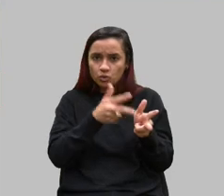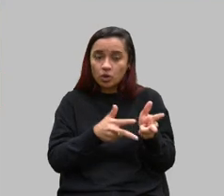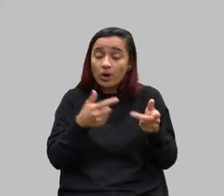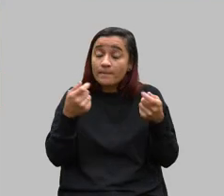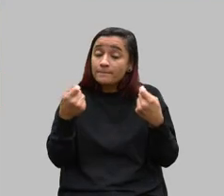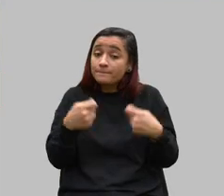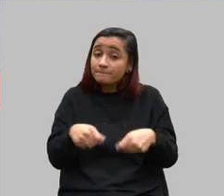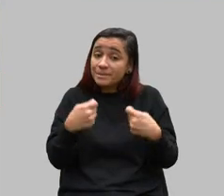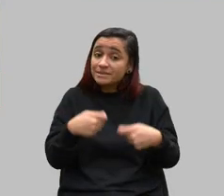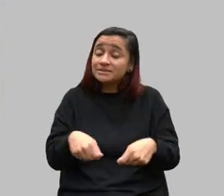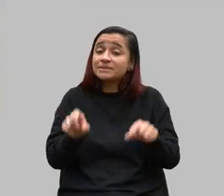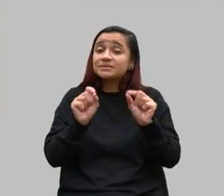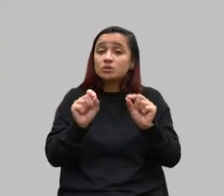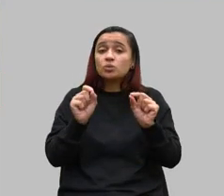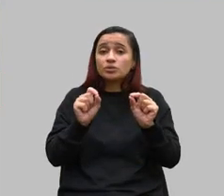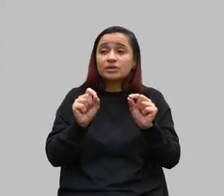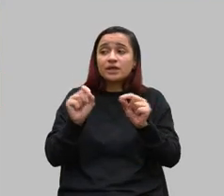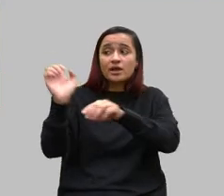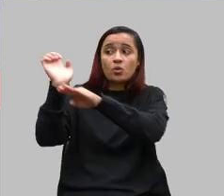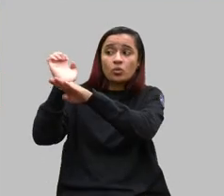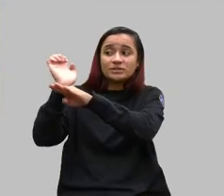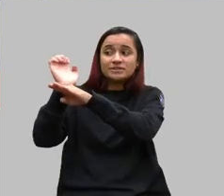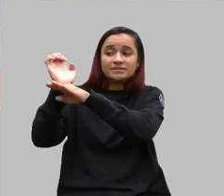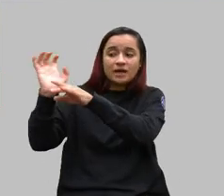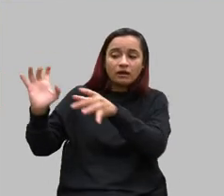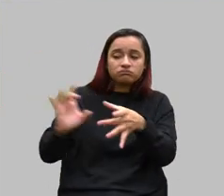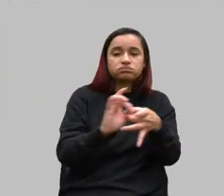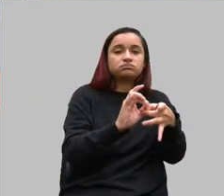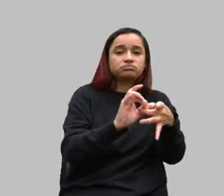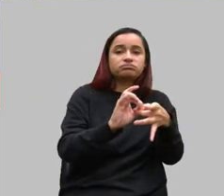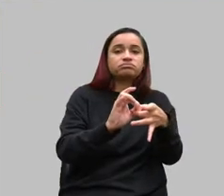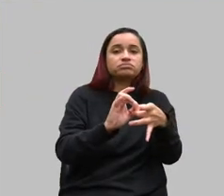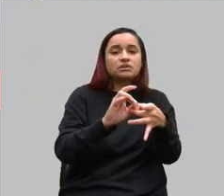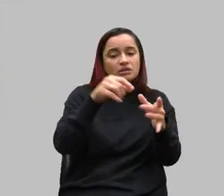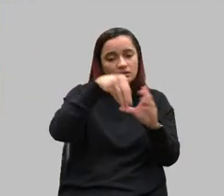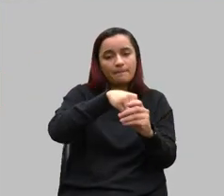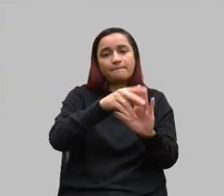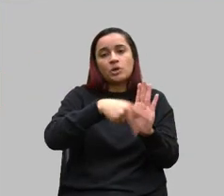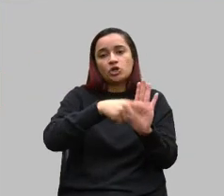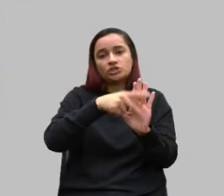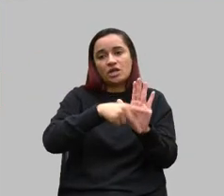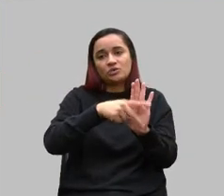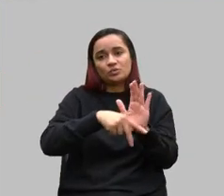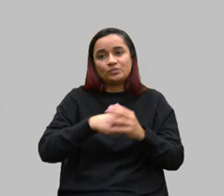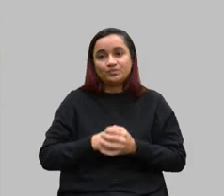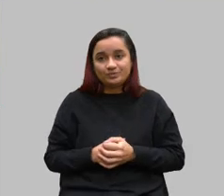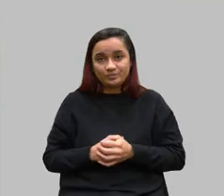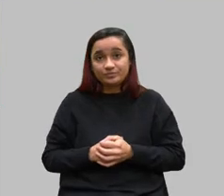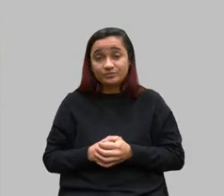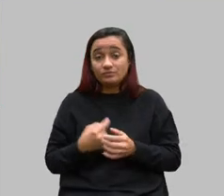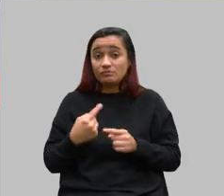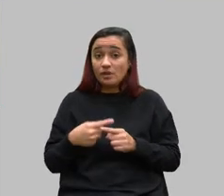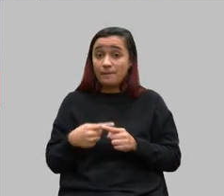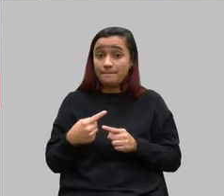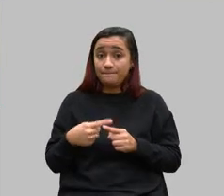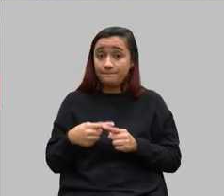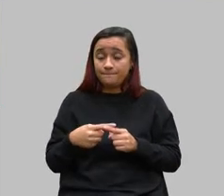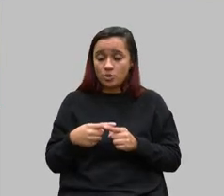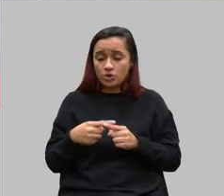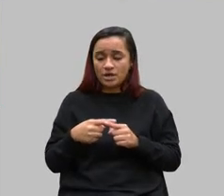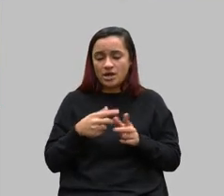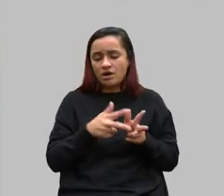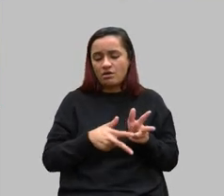reinserir o estado nesse projeto porque os Empreendimentos de